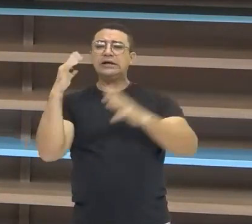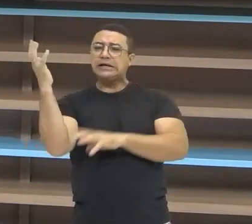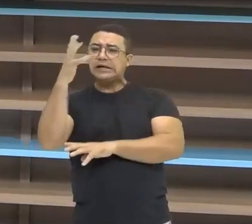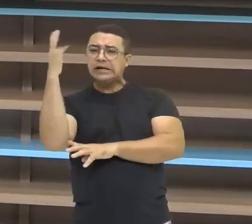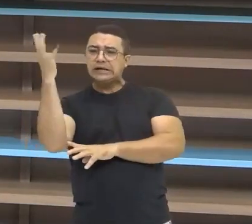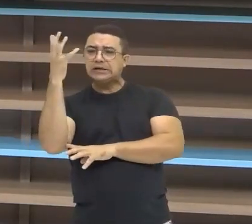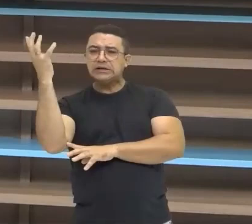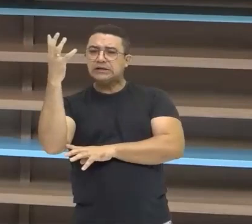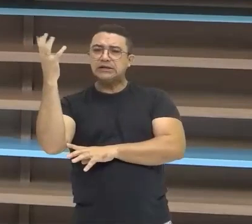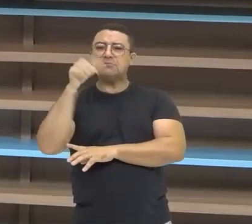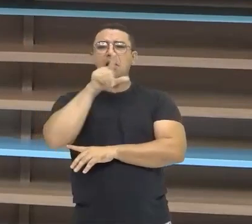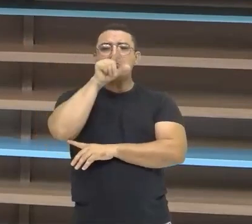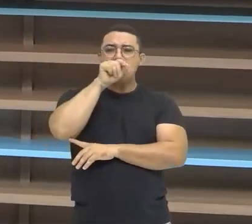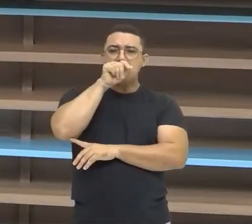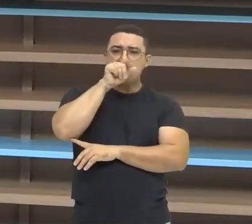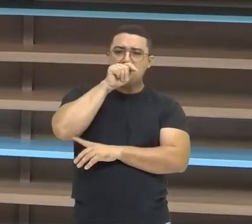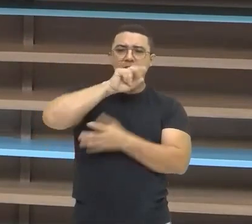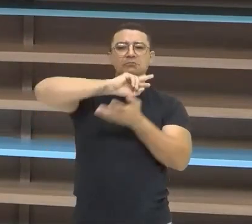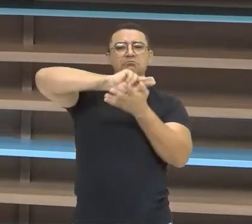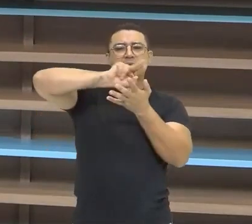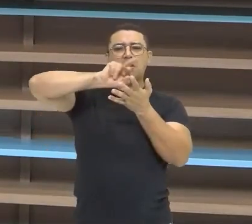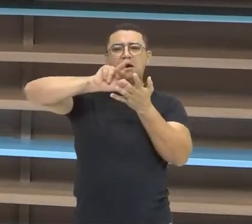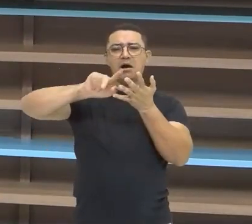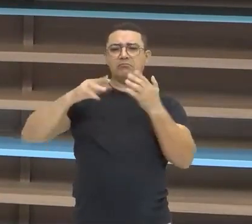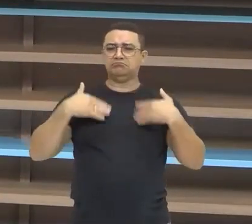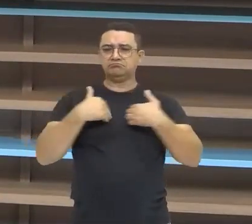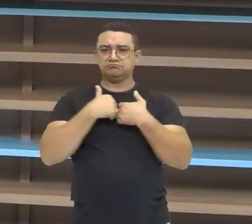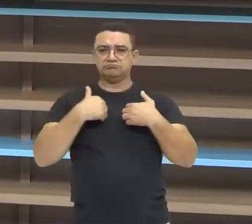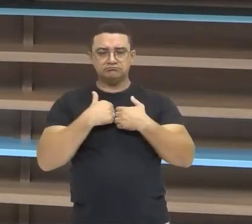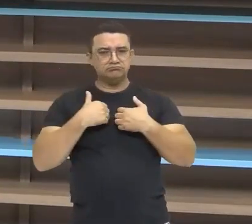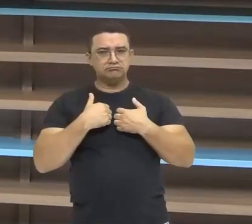de aves, de répteis, enfim,